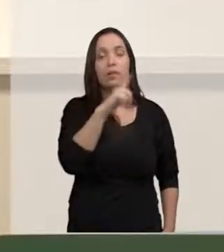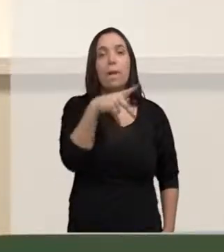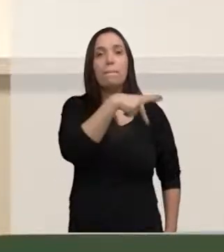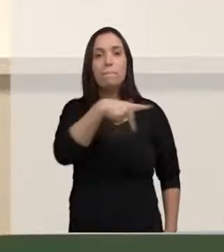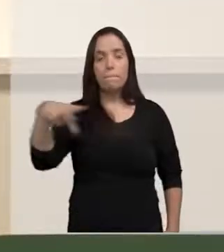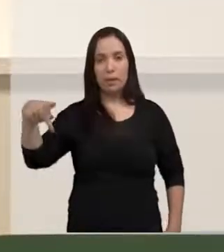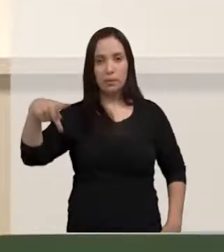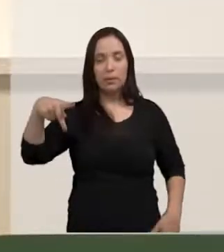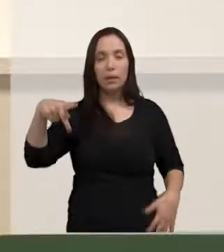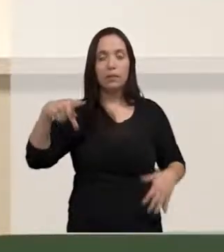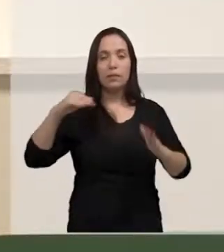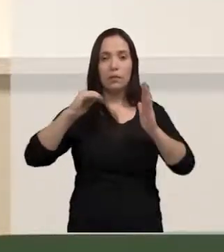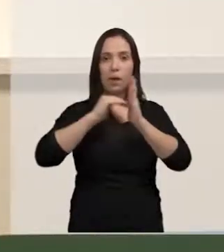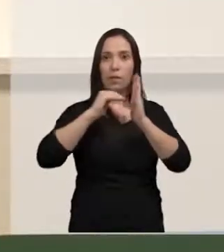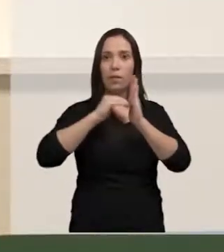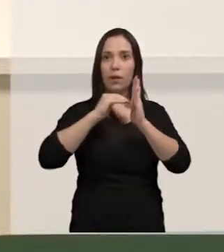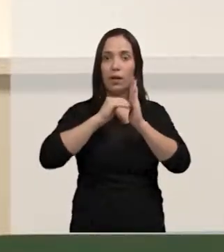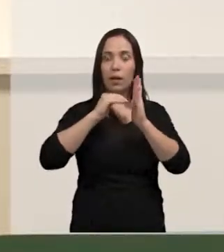Congresso Nacional. Agora,